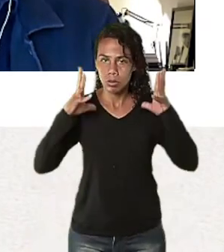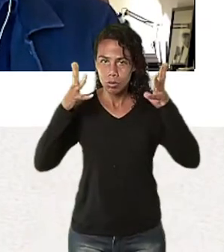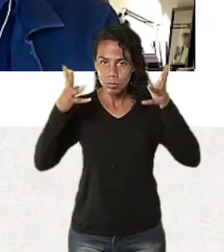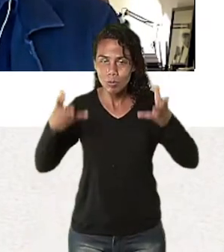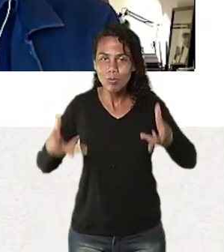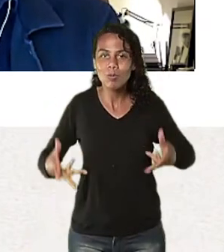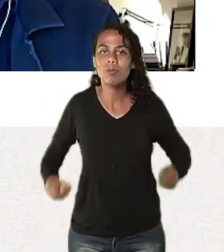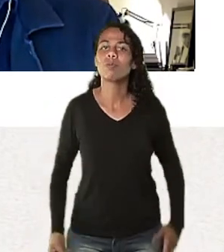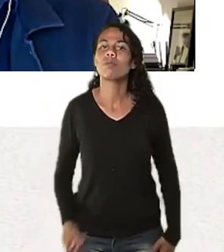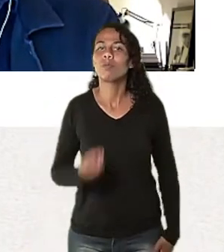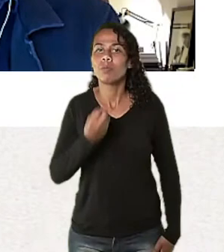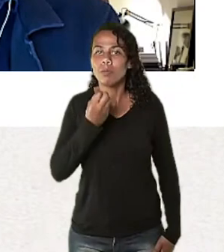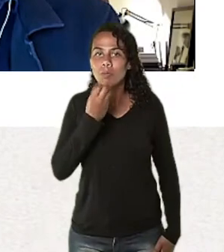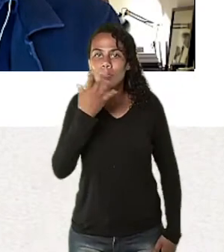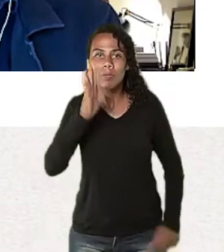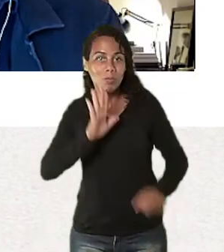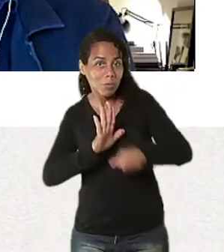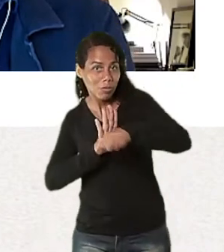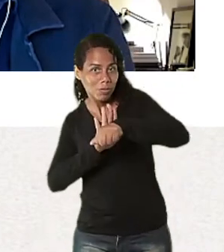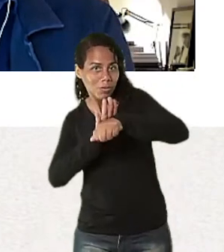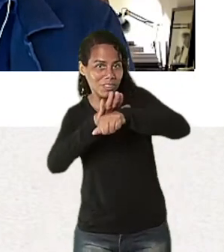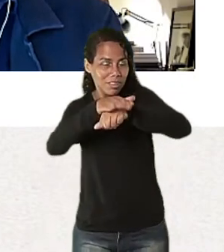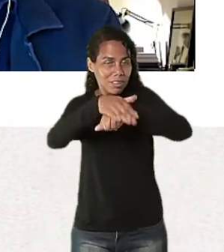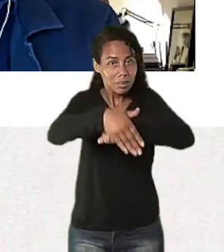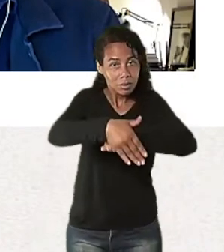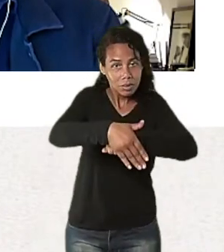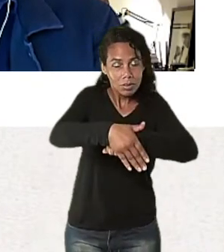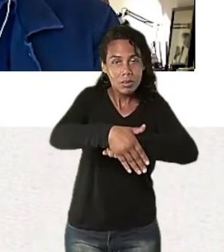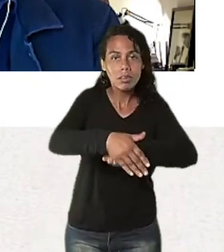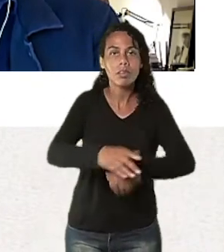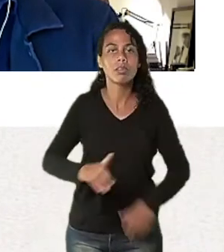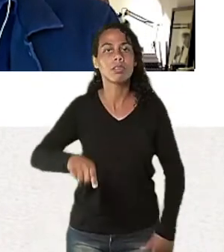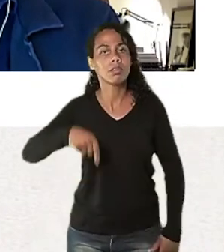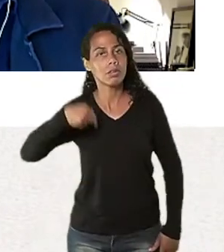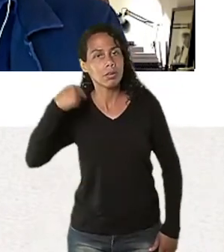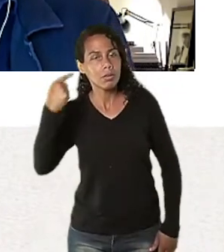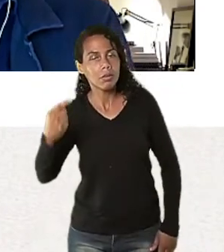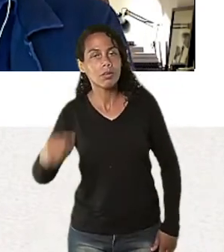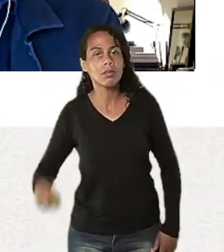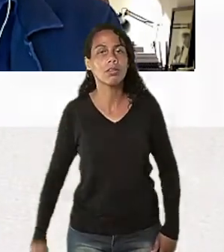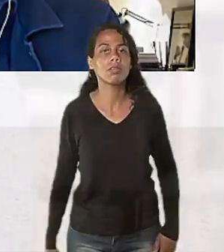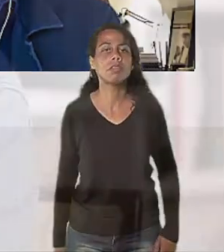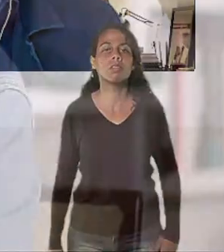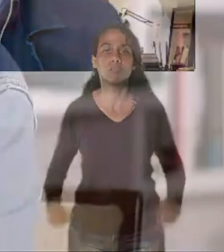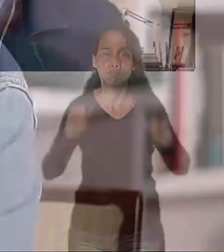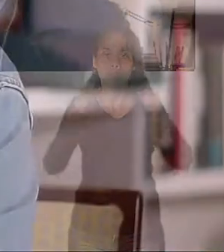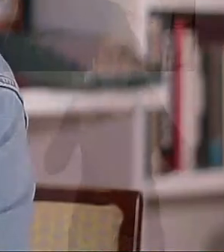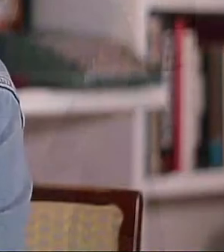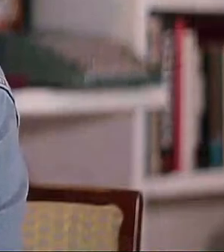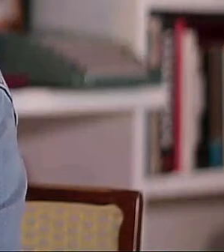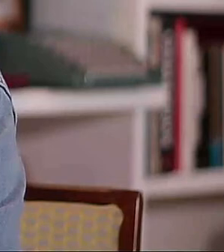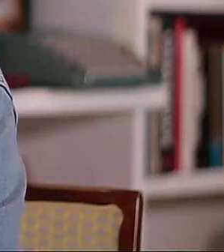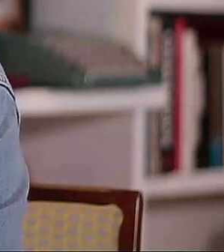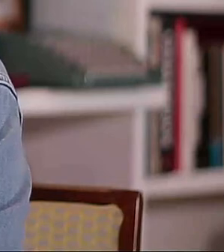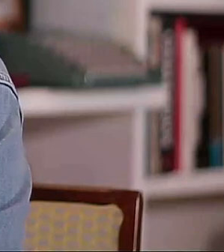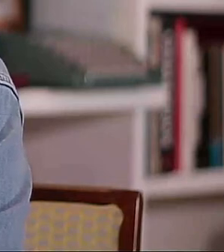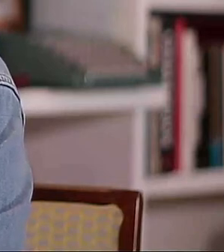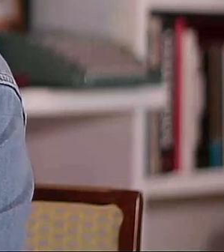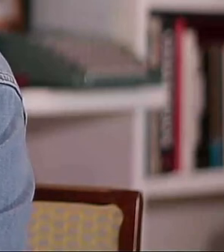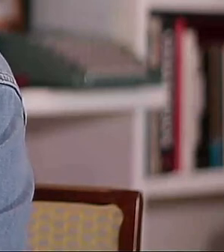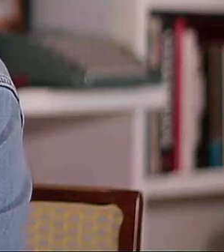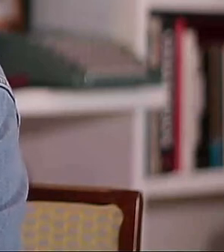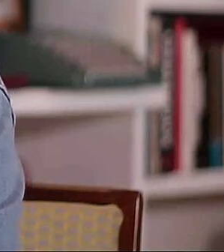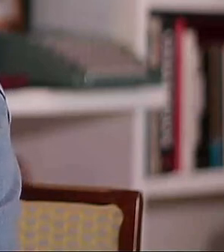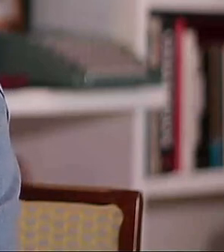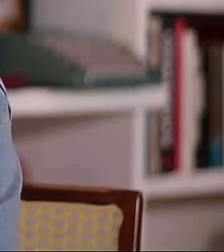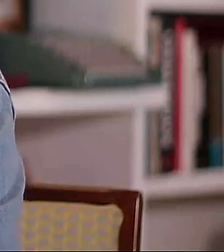bom dia, depende da hora que você estiver assistindo essa live. Na hora que ela for ao ar. Meu nome é Afonso Borges e eu faço o projeto